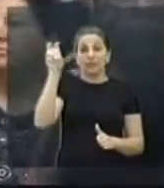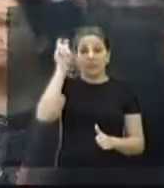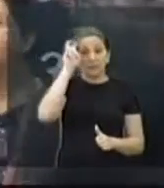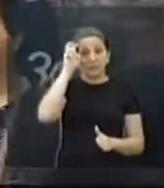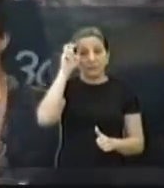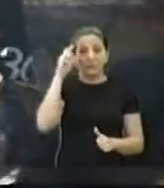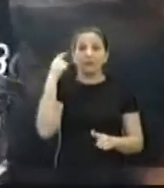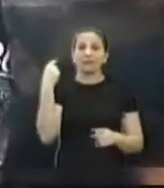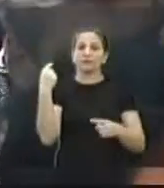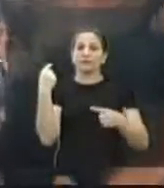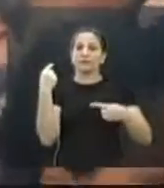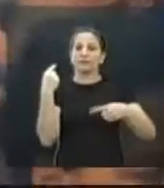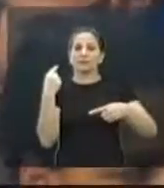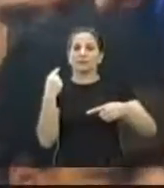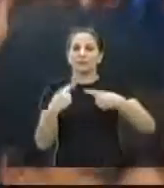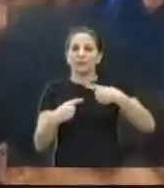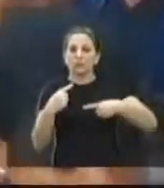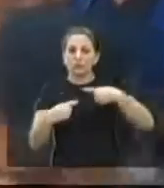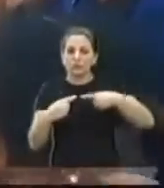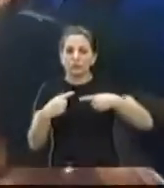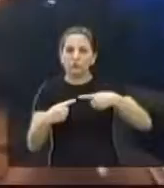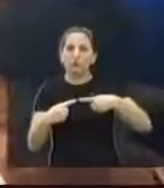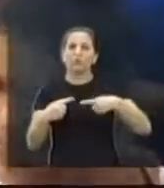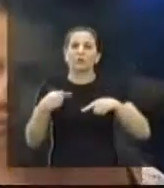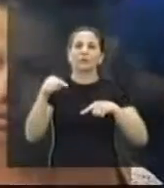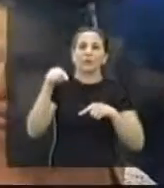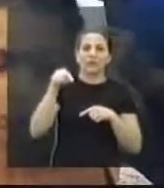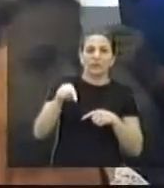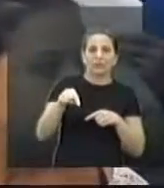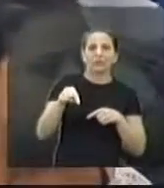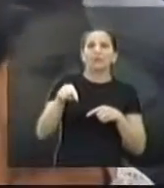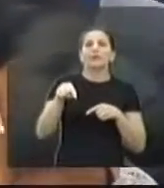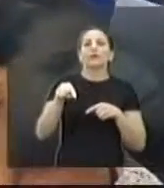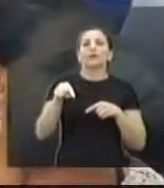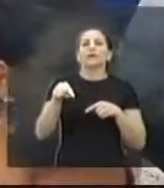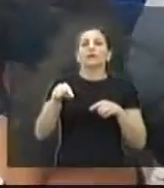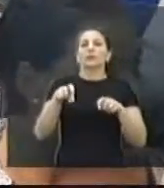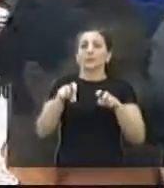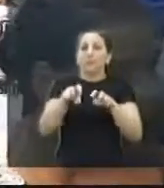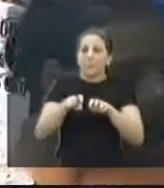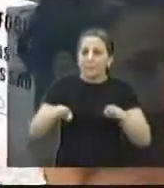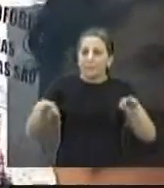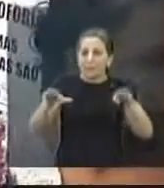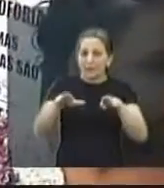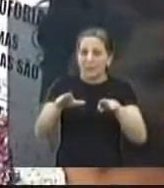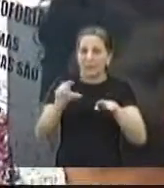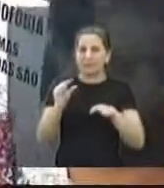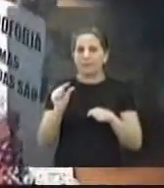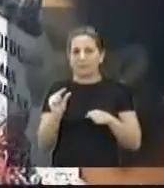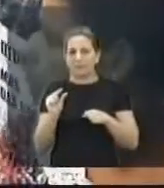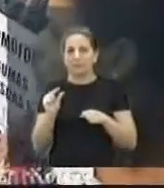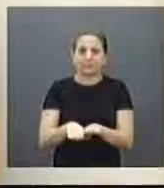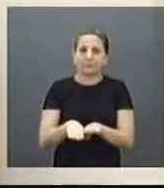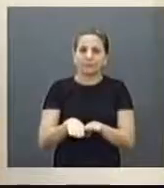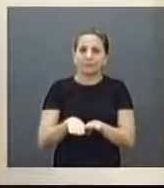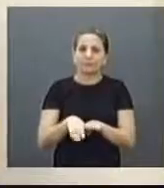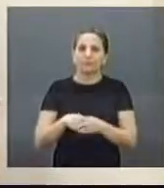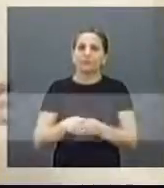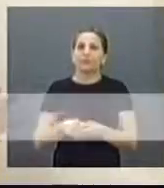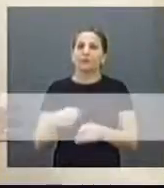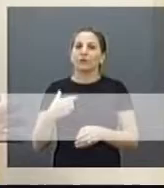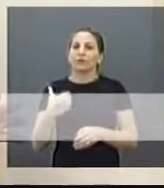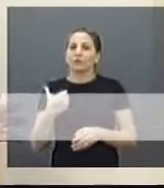popular falando sobre os avanços conquistados na cidade e defendendo a criminalização da homofobia